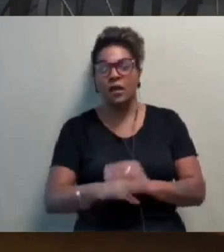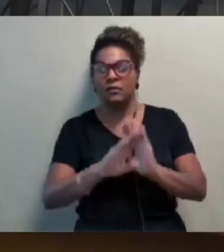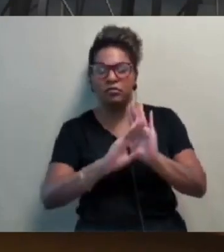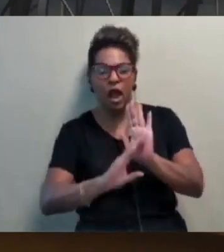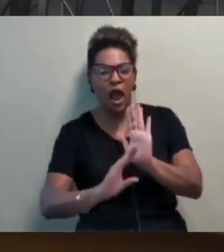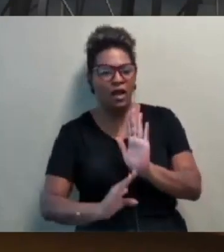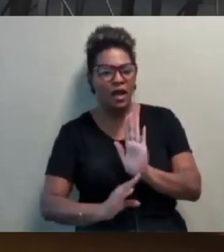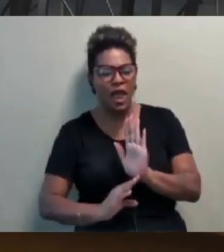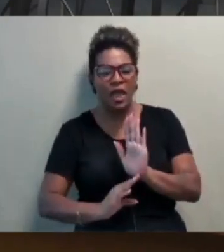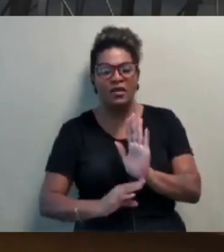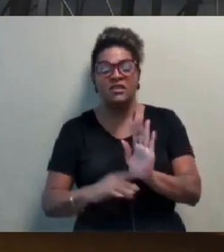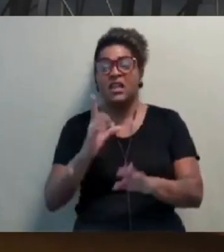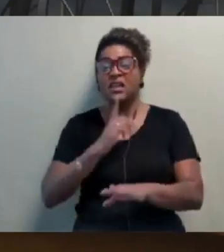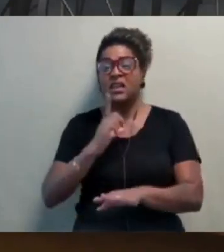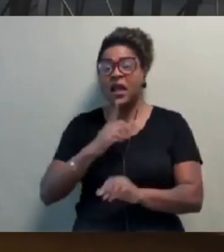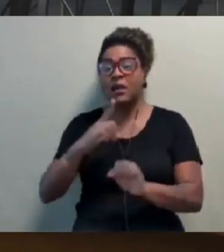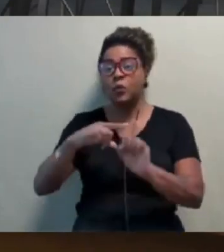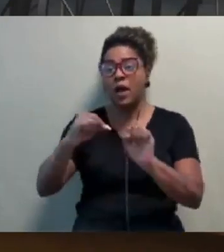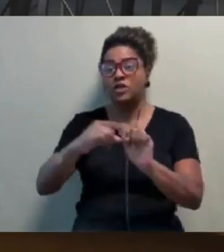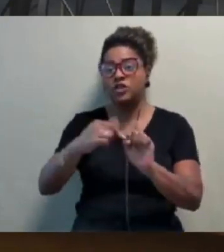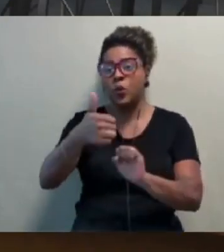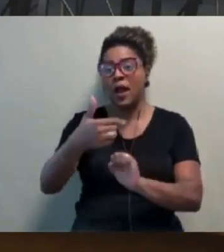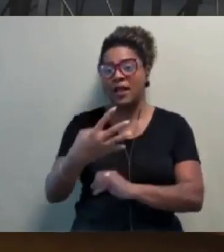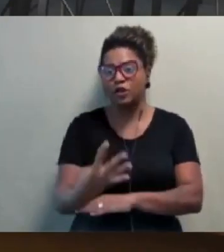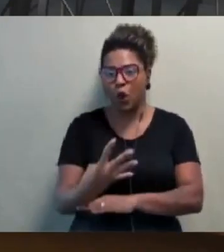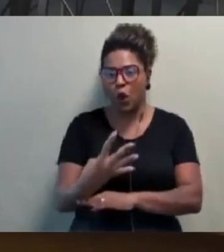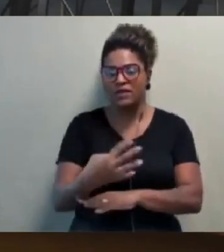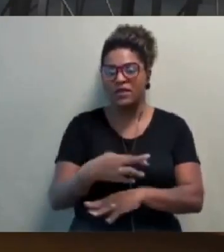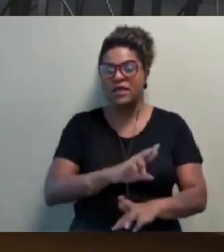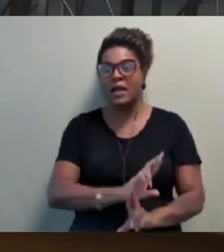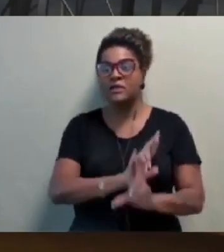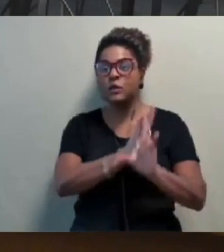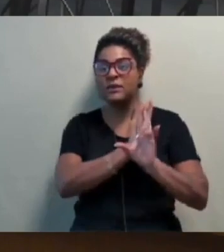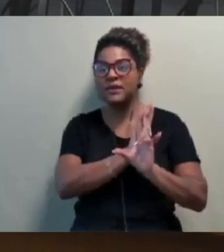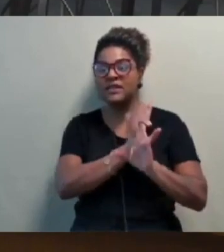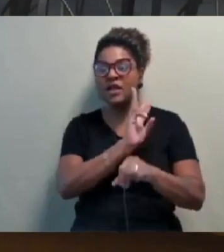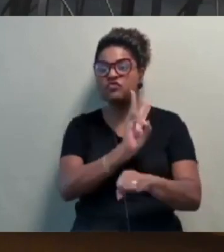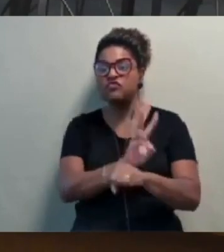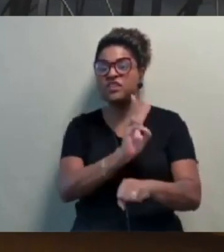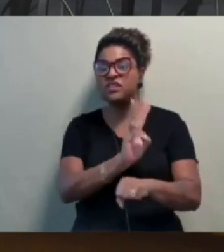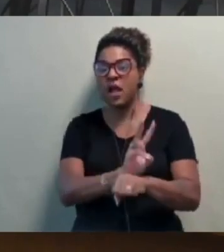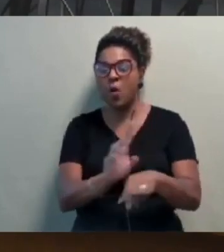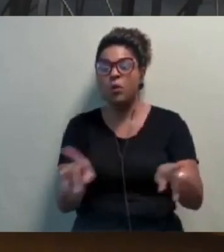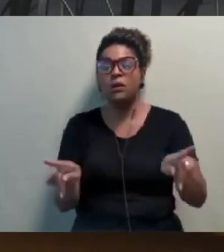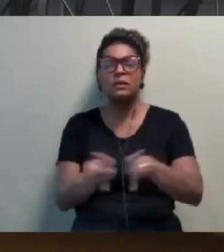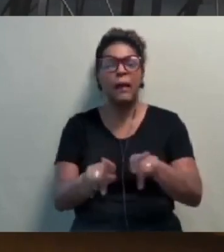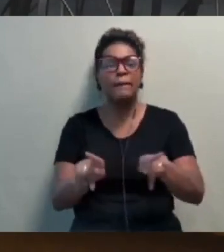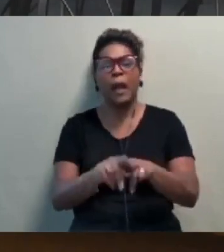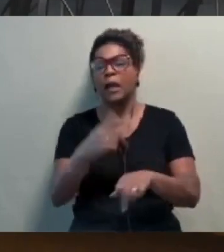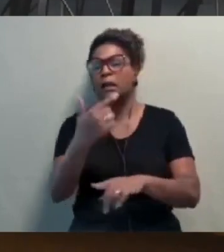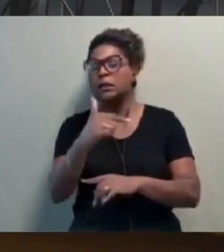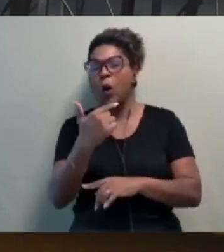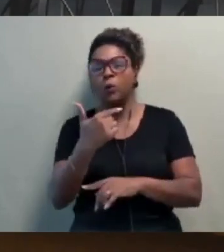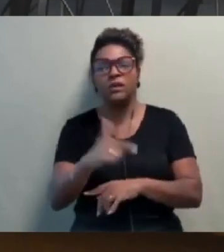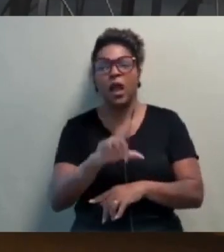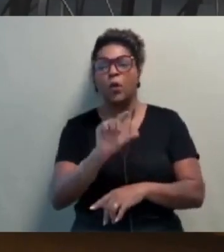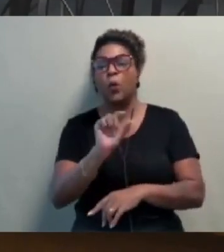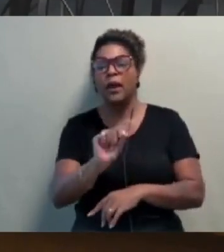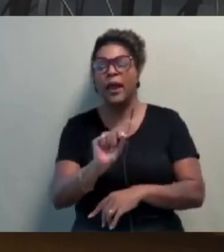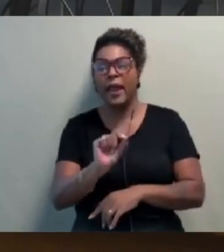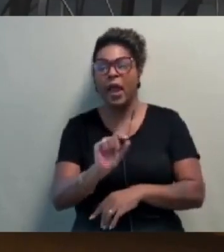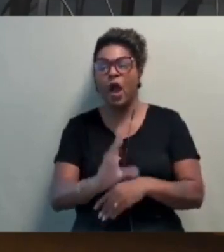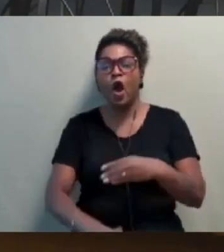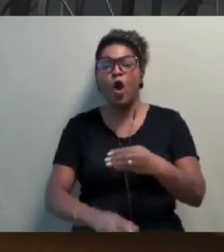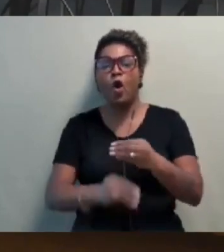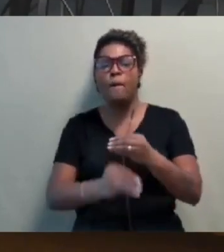Responsabilidade Fiscal. E ela também não prevê fonte de compensação necessária para esse tipo